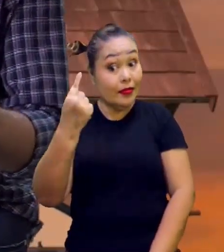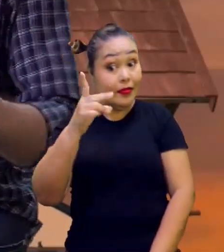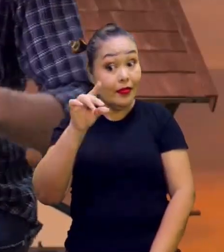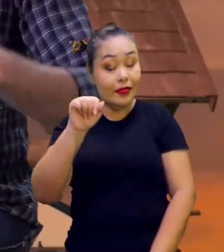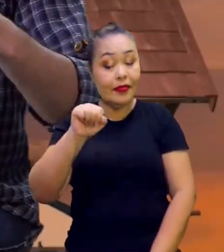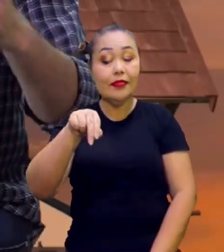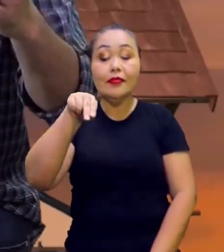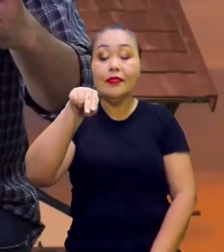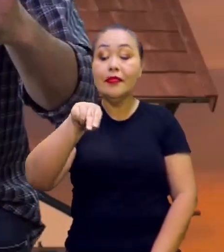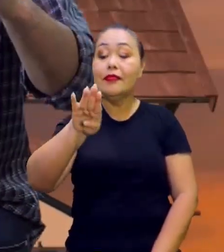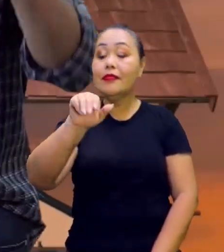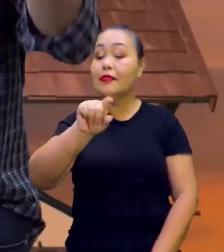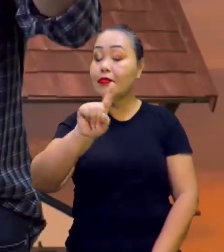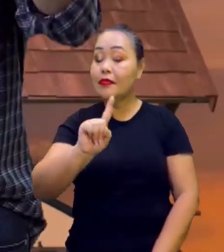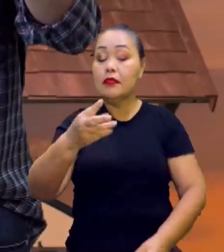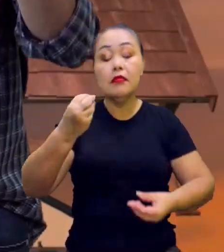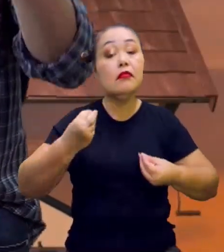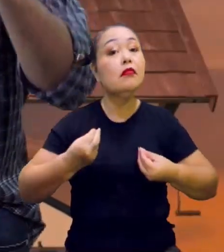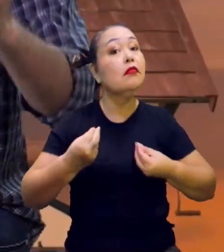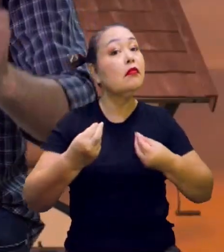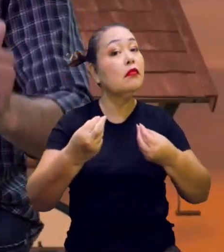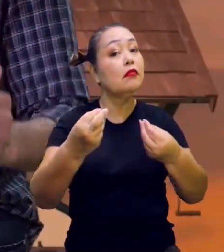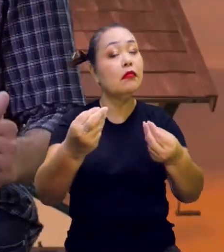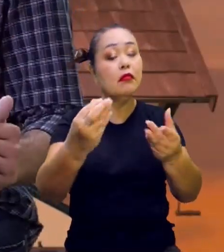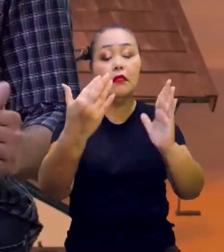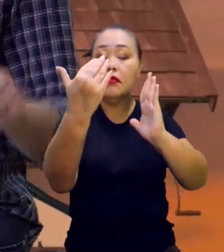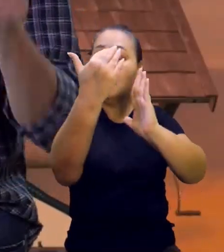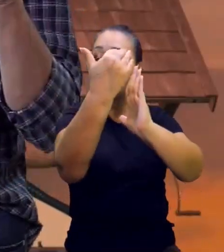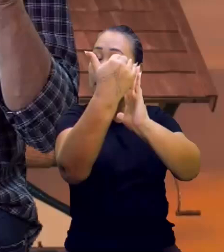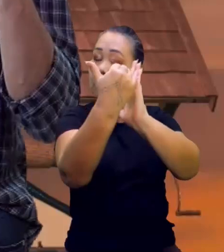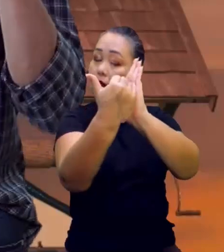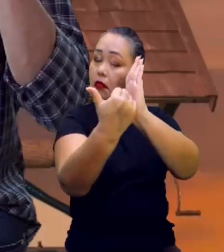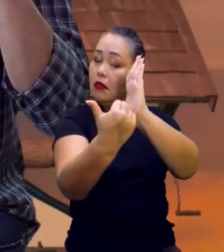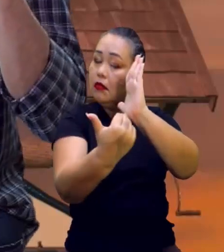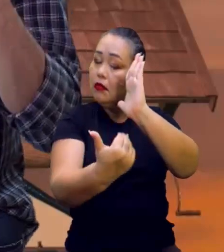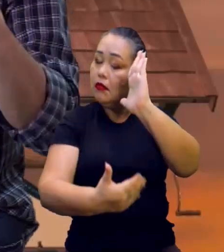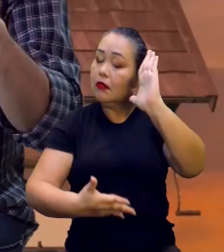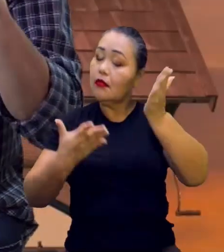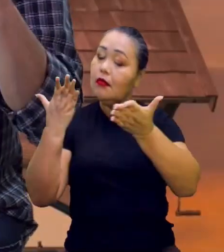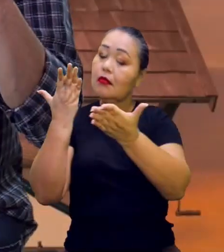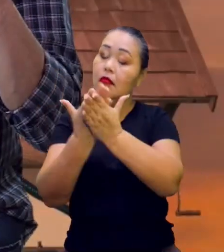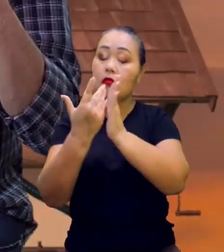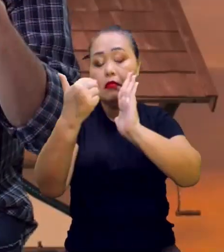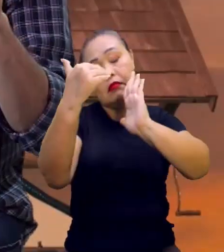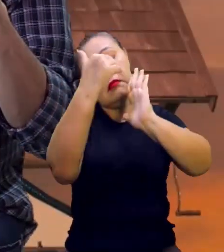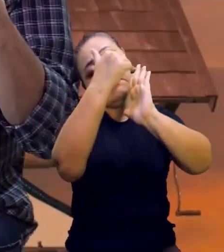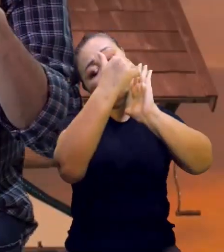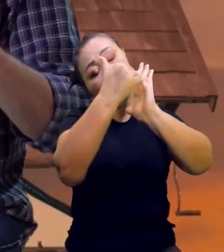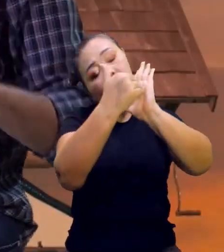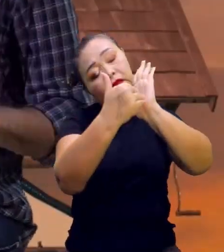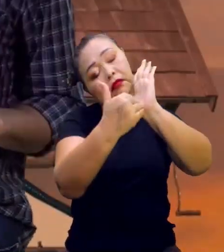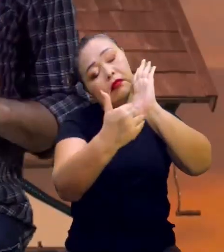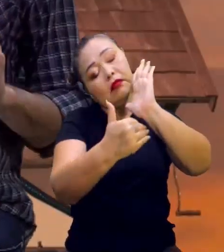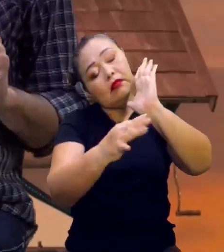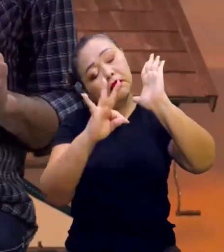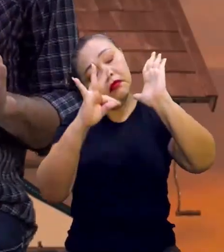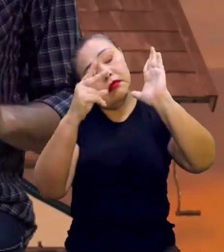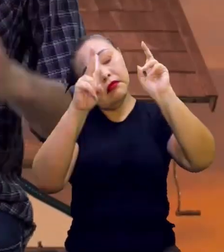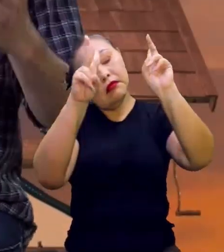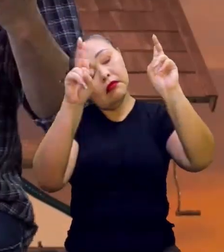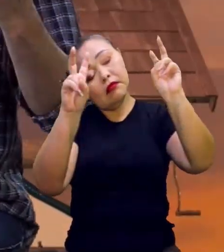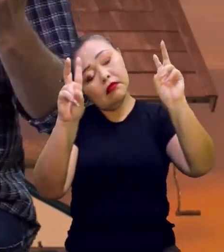NBAZ, entrega todas as sequências de aulas e lá tem todos os assuntos que nós vamos